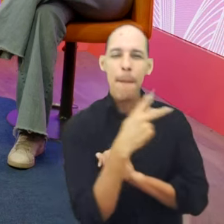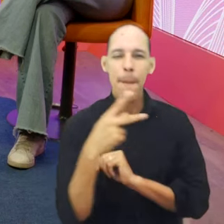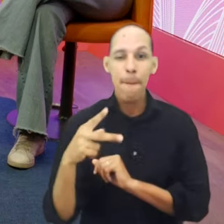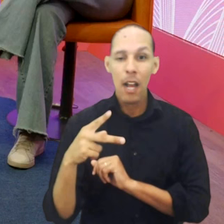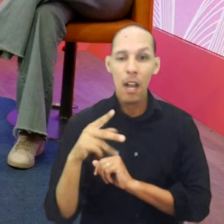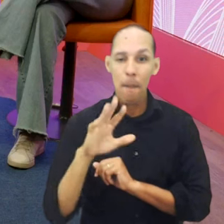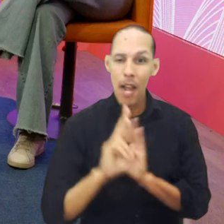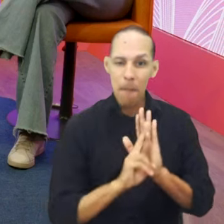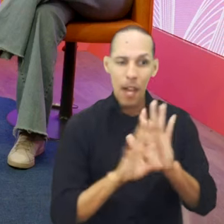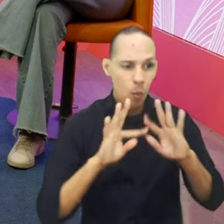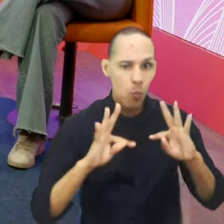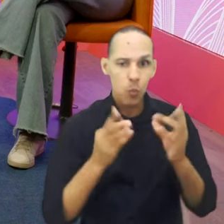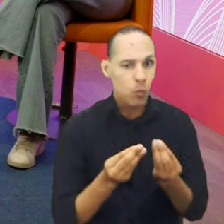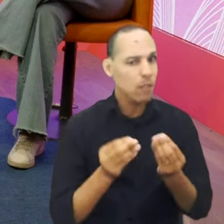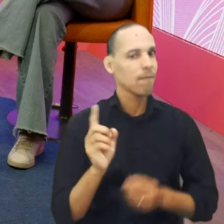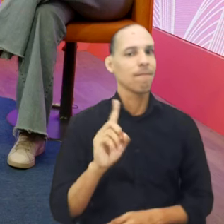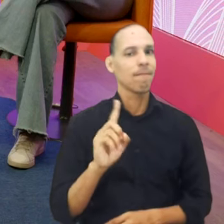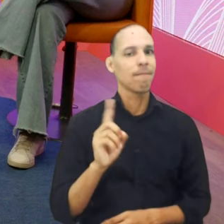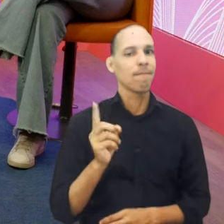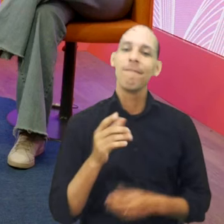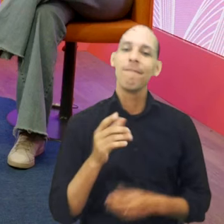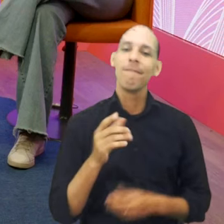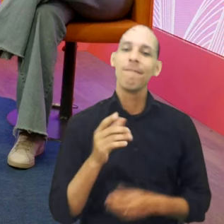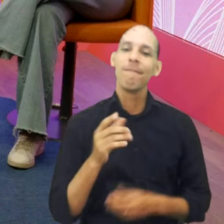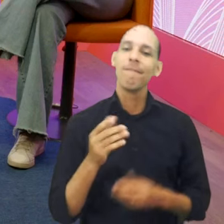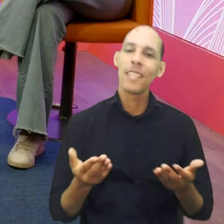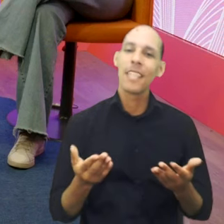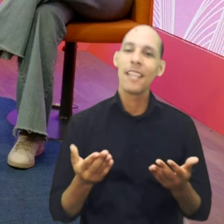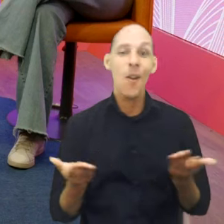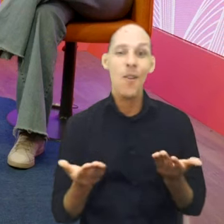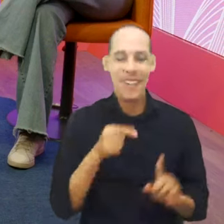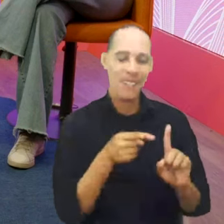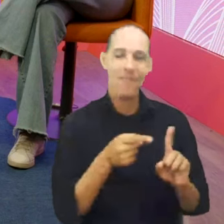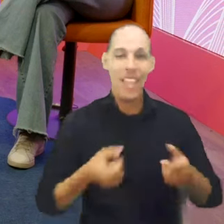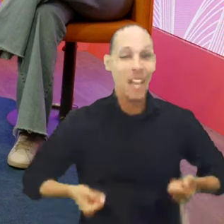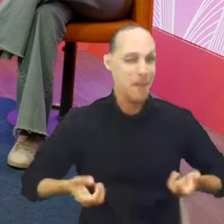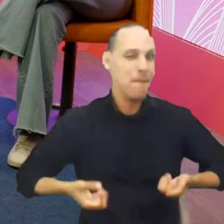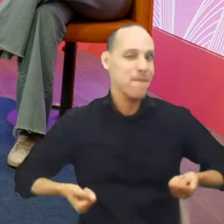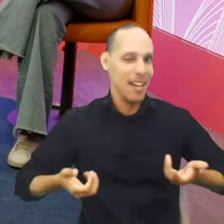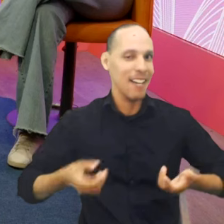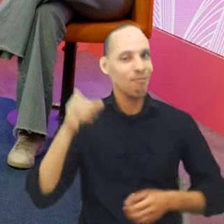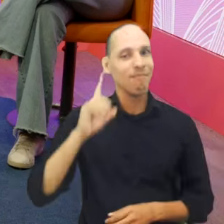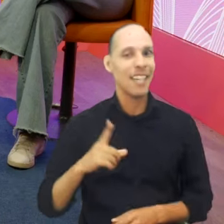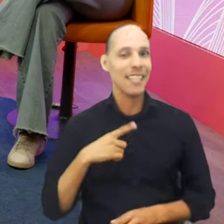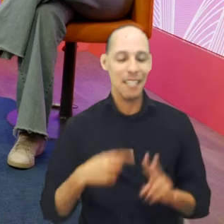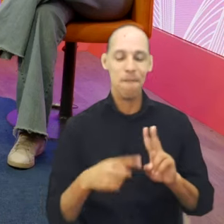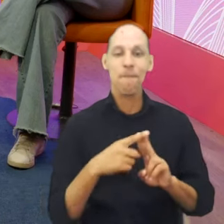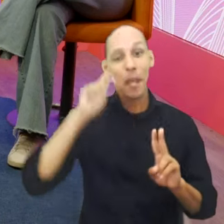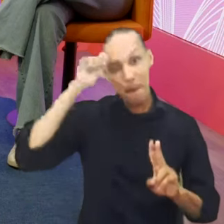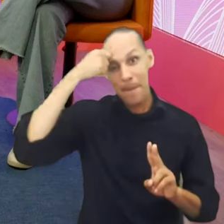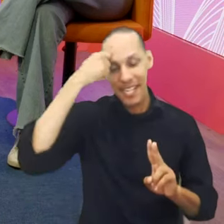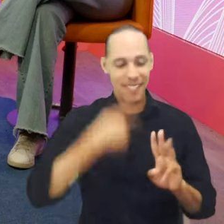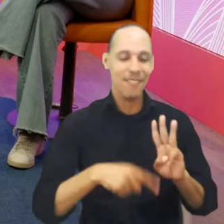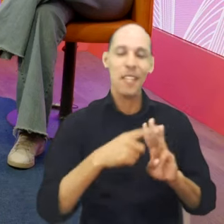todas representadas. Por isso que aqui nós temos uma mulher cadeirante, né, com deficiência, temos uma mulher preta,